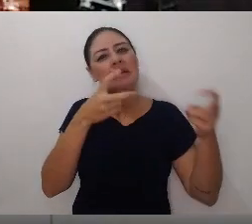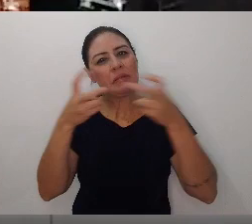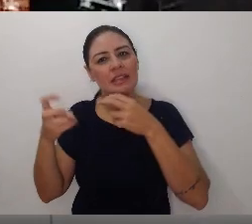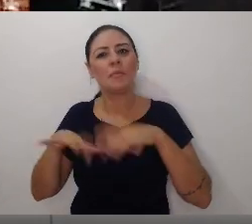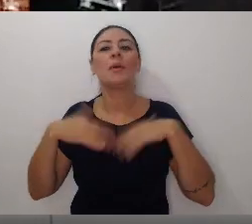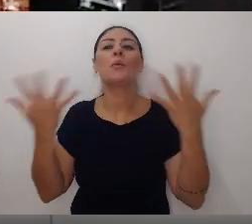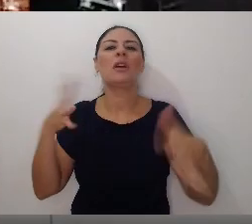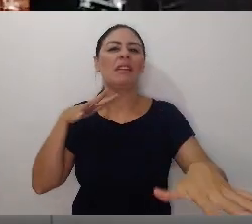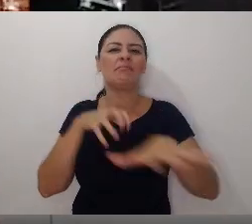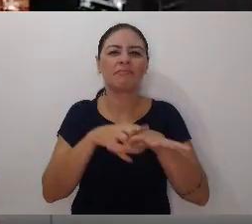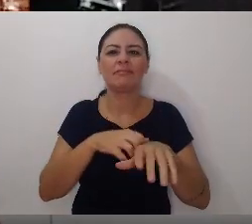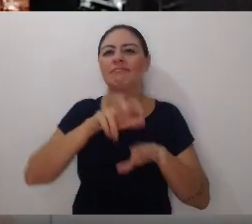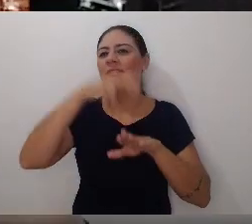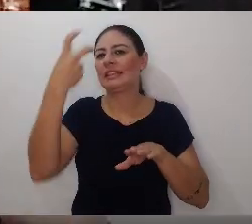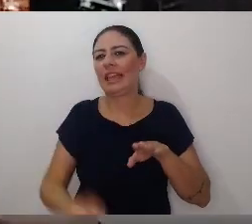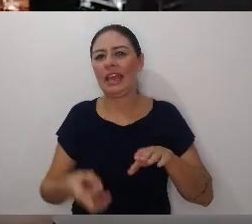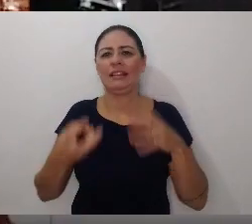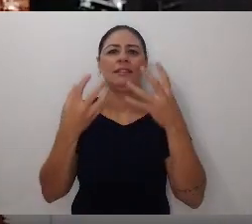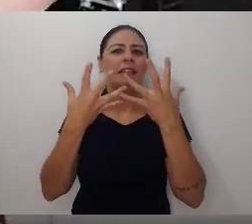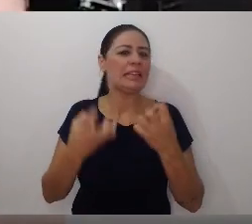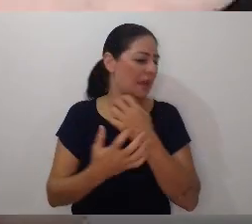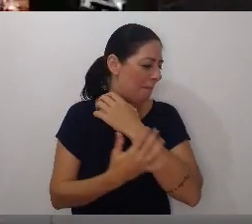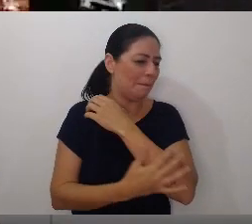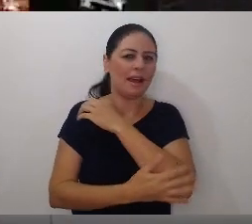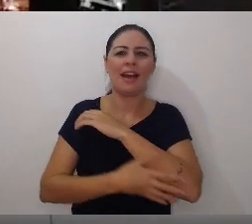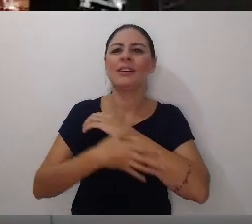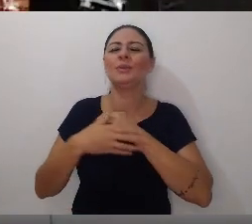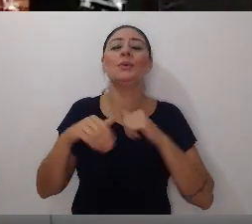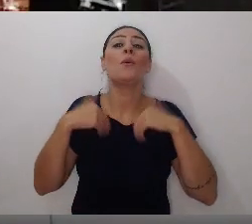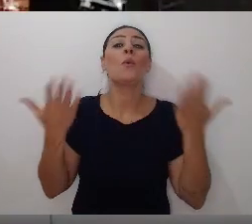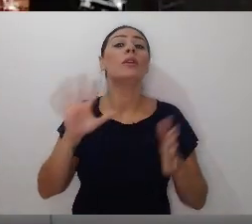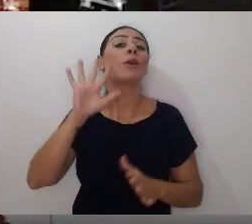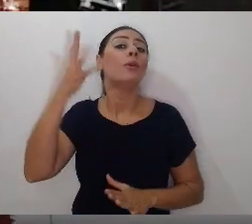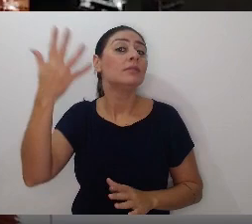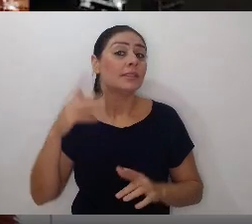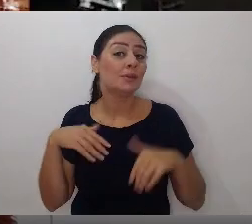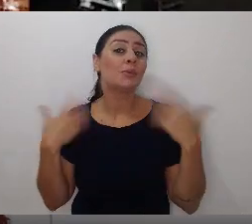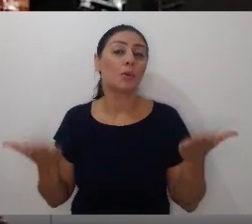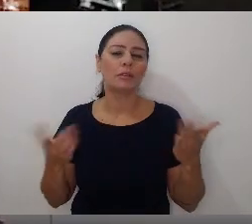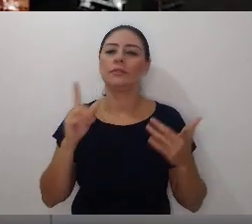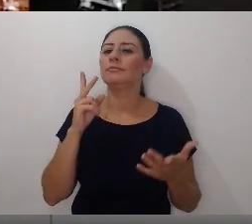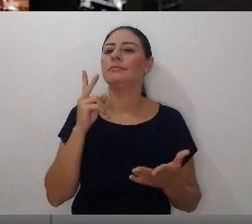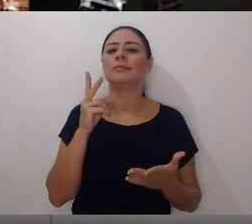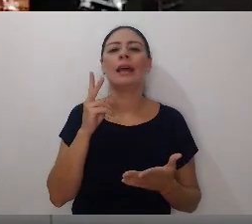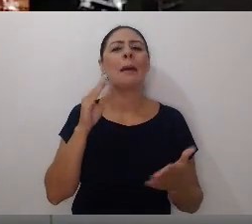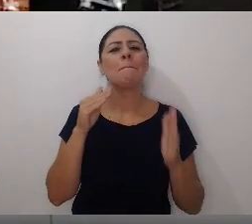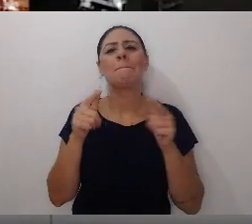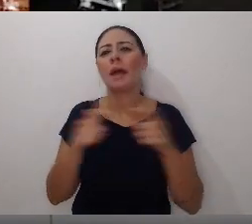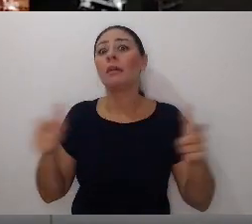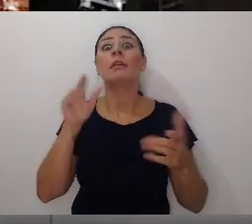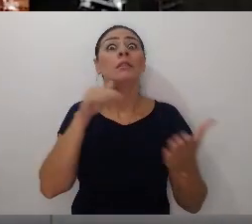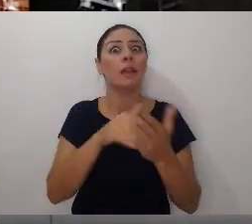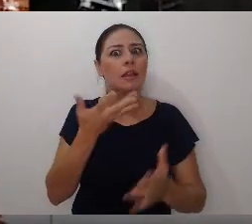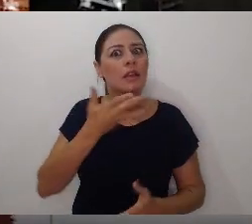Mackenzie, a gente prestava atenção quando que aconteciam os acidentes. As quedas, as queimaduras,